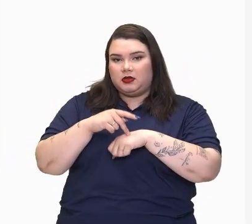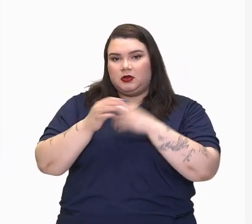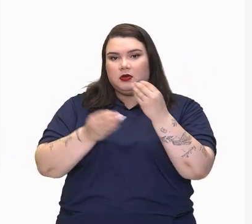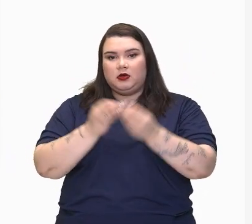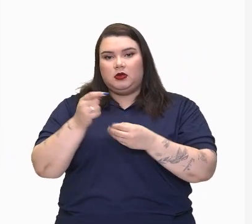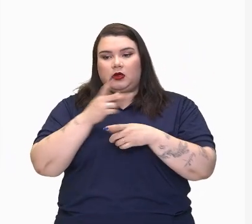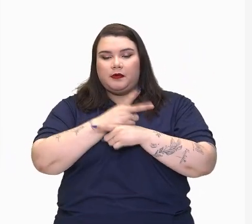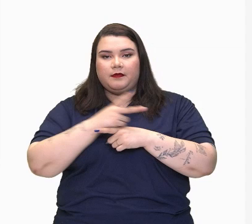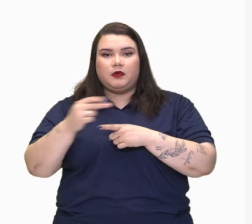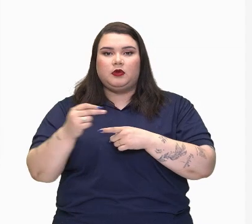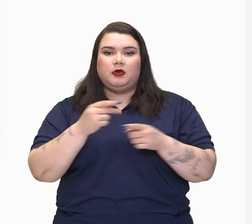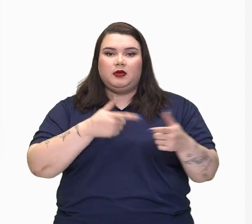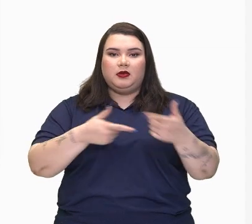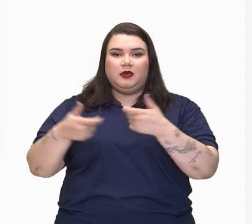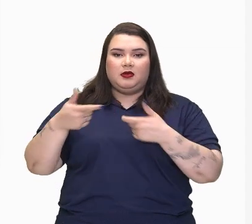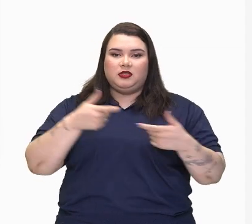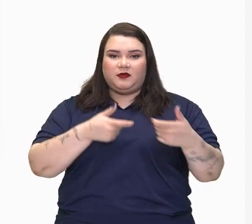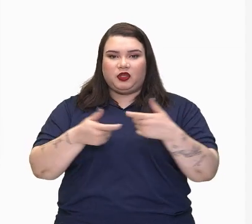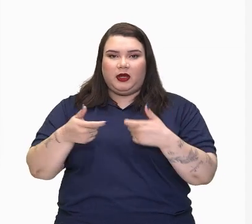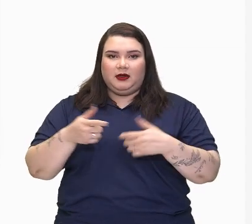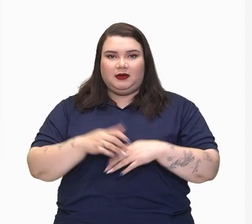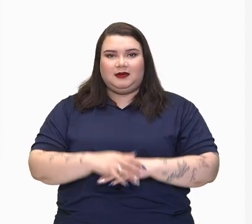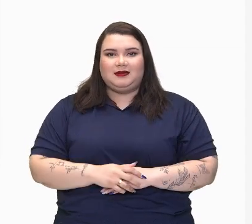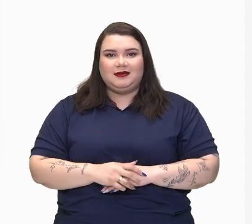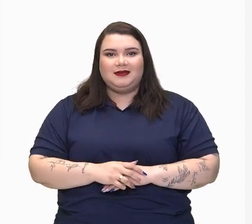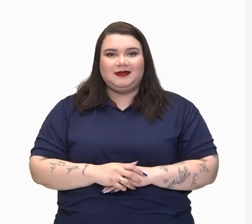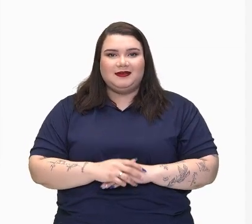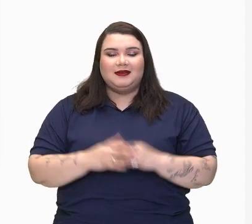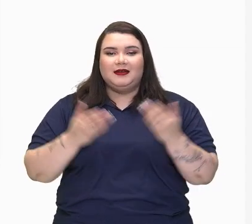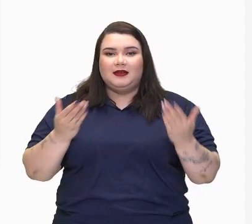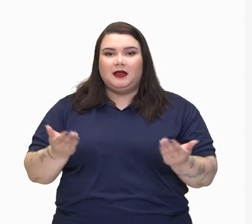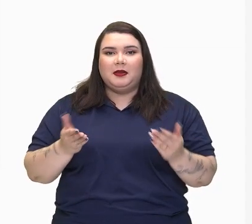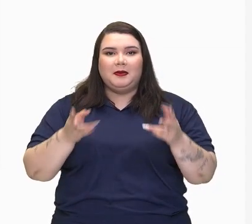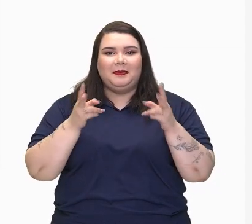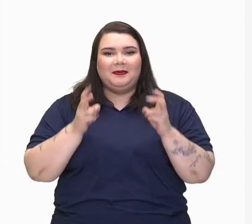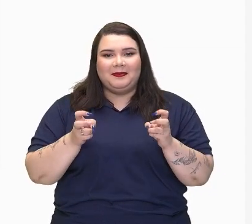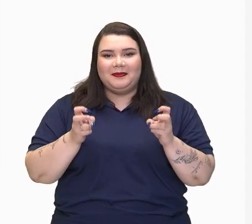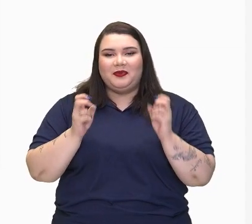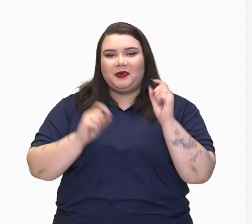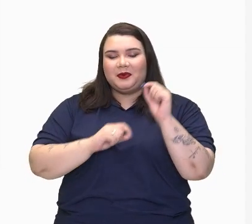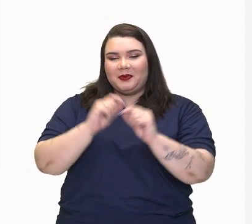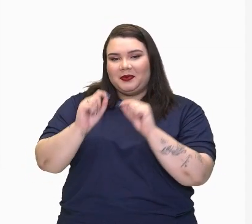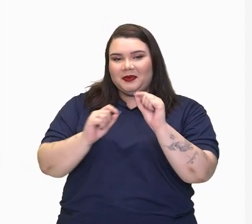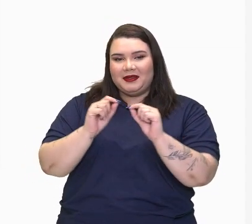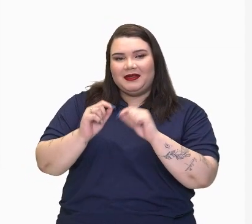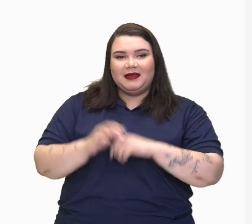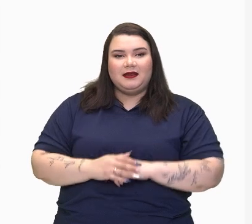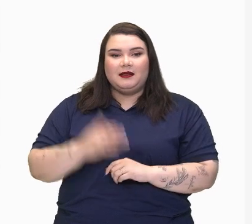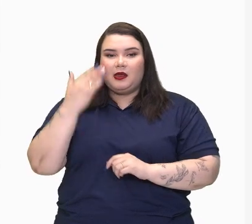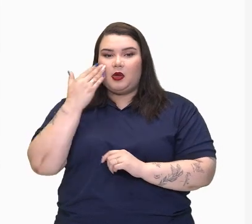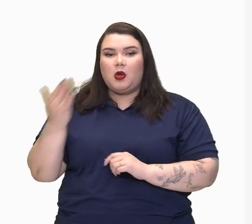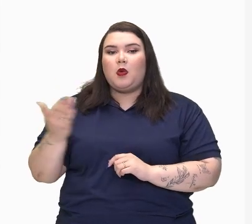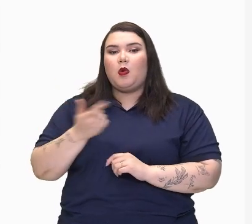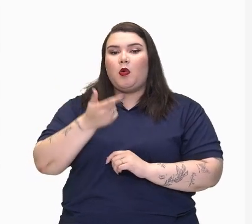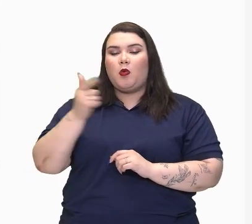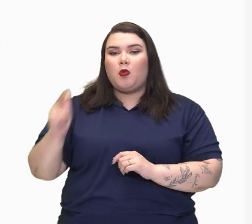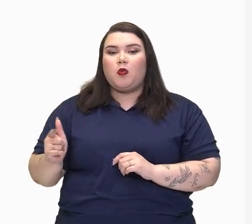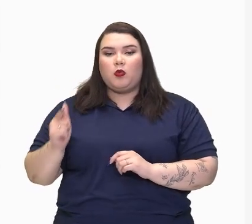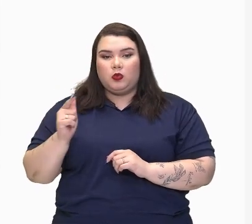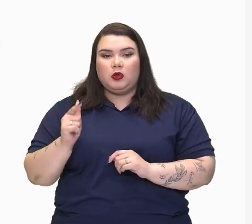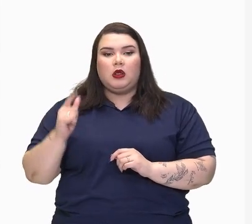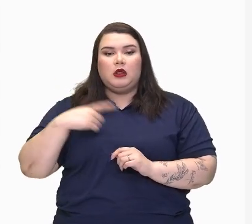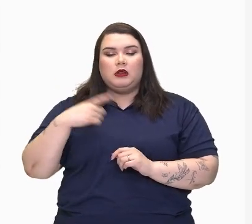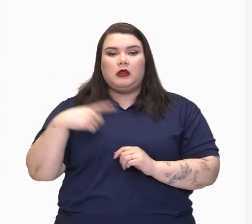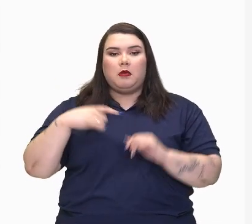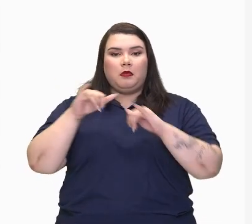uma guerra. Nós temos outra ilustração nesse sentido, também do Jean-Pierre Chablot, que já foca